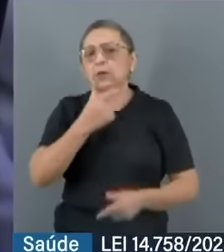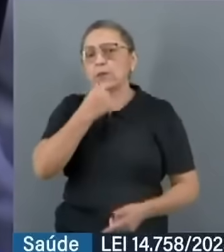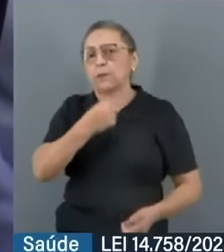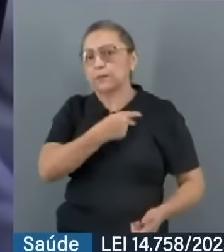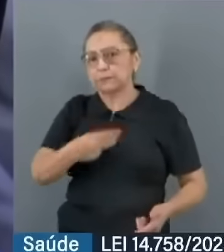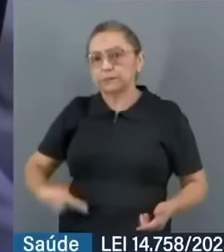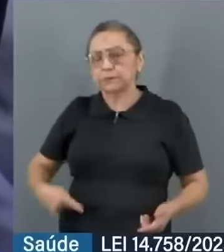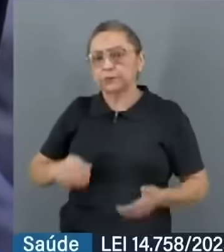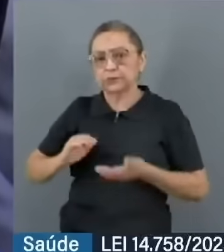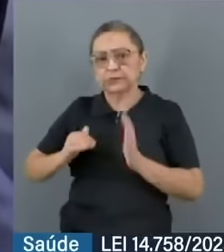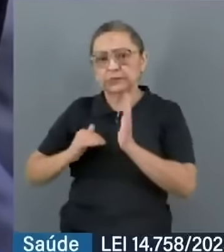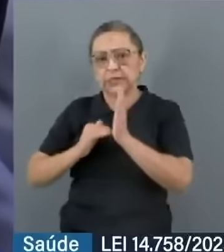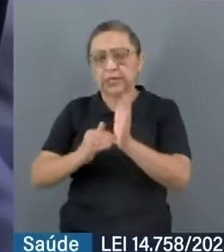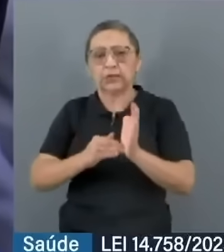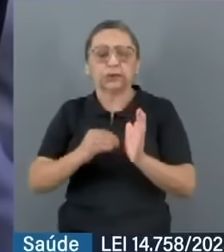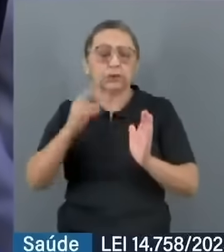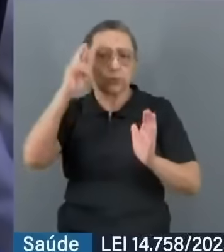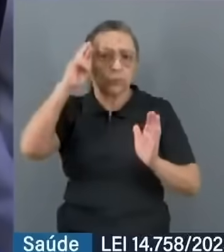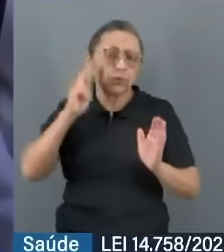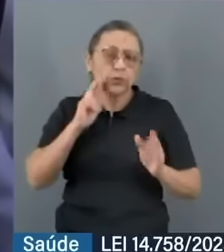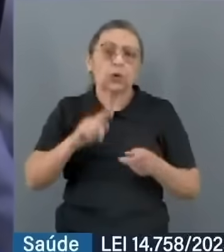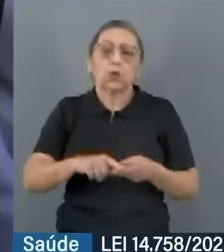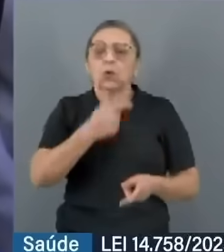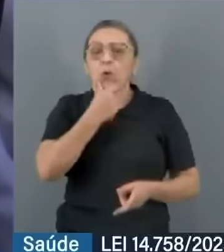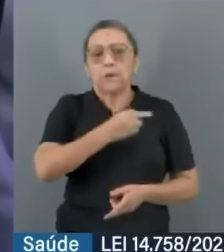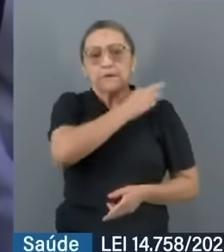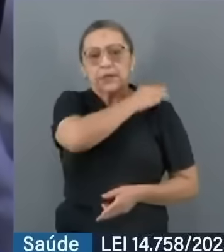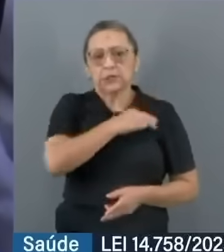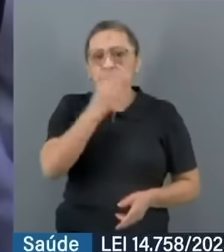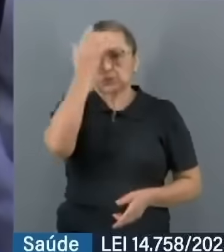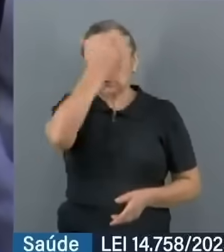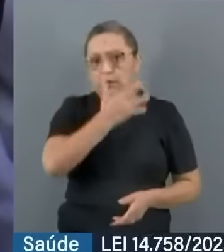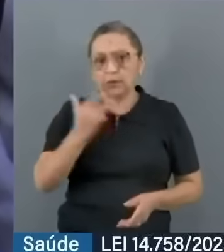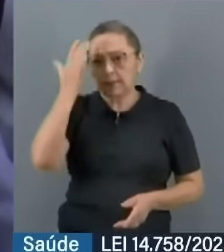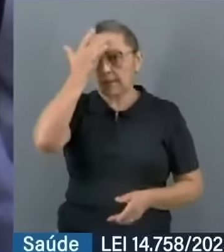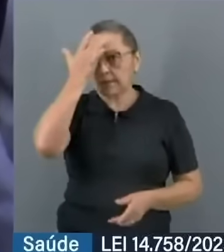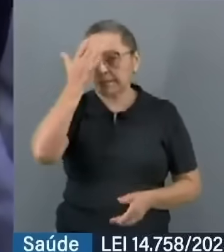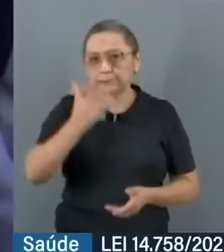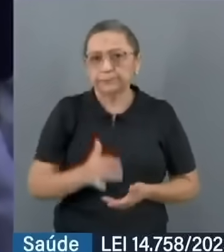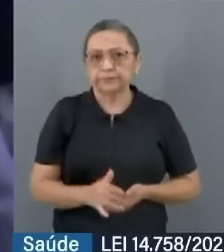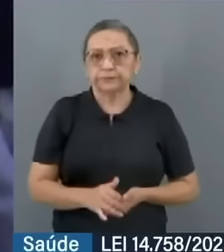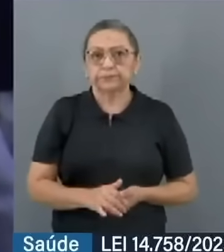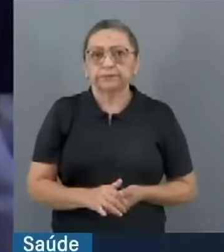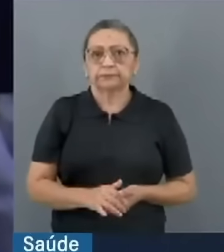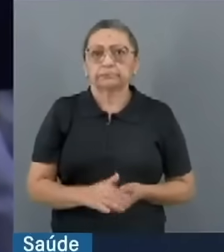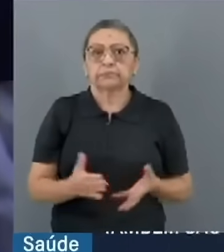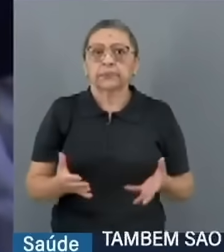Pacheco, o ministro Fernando Haddad, o Lula do Céu.